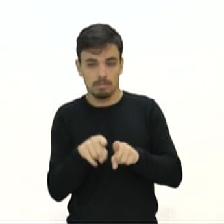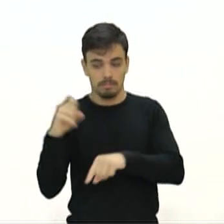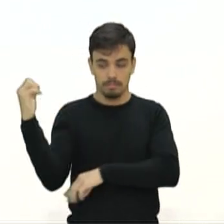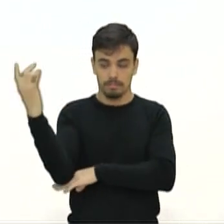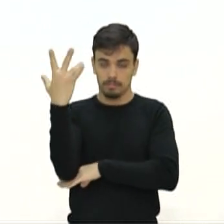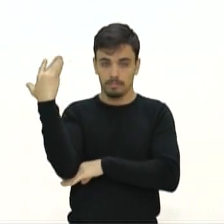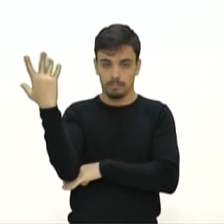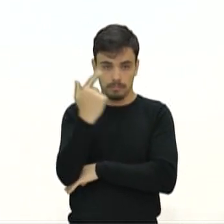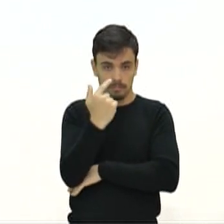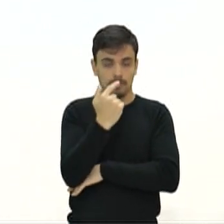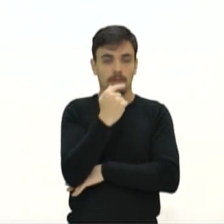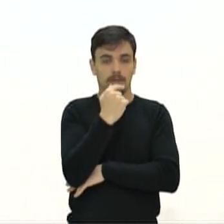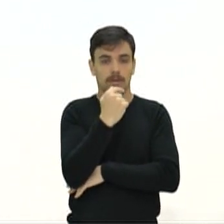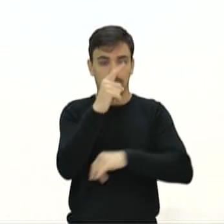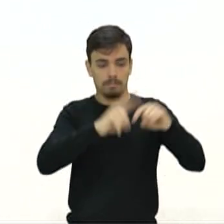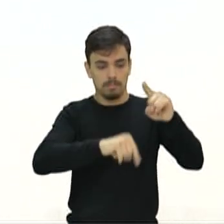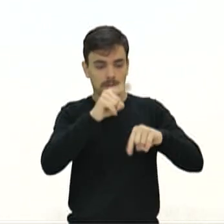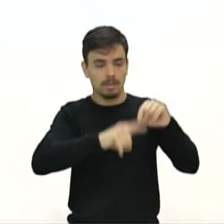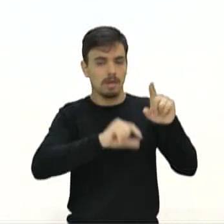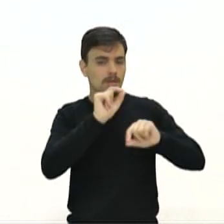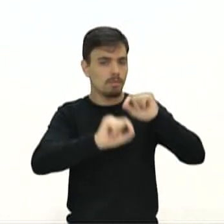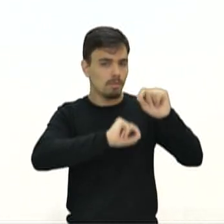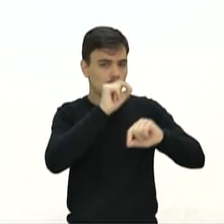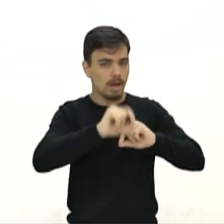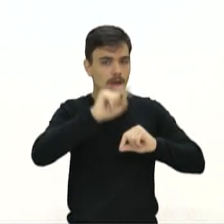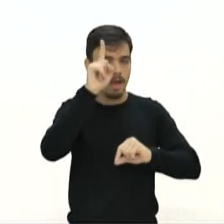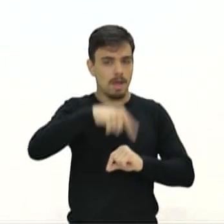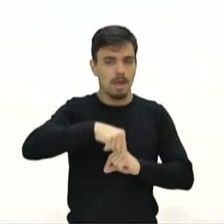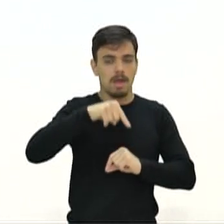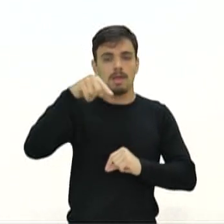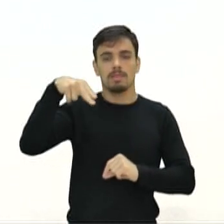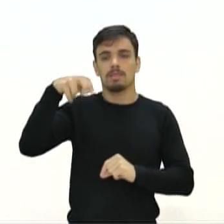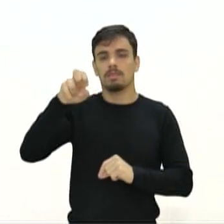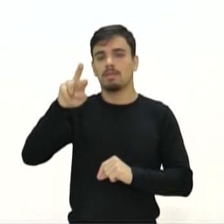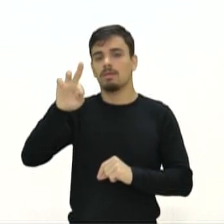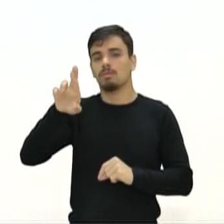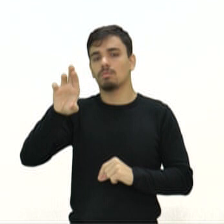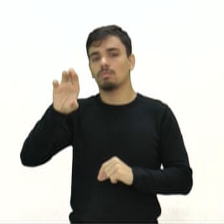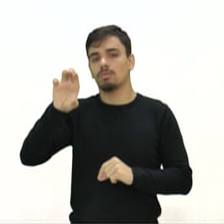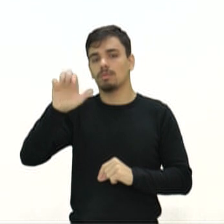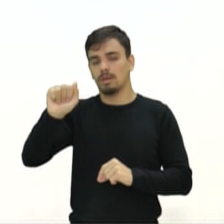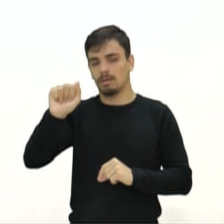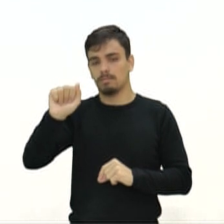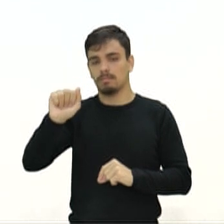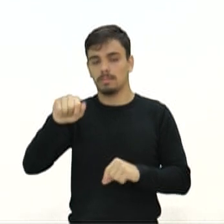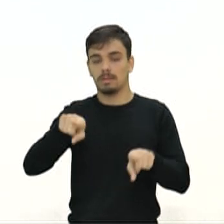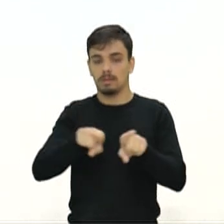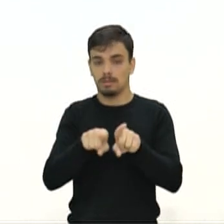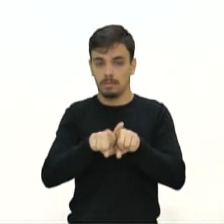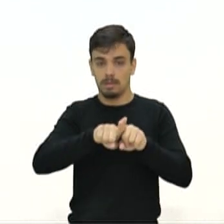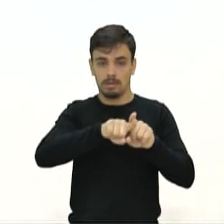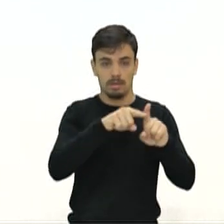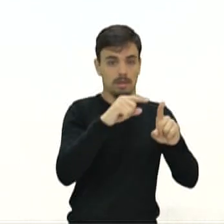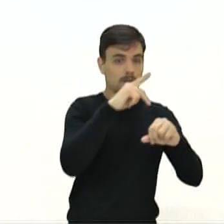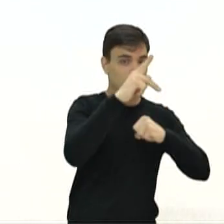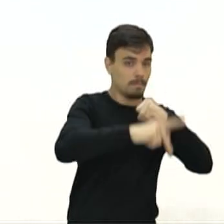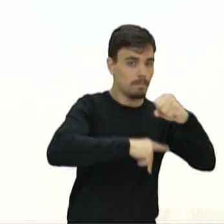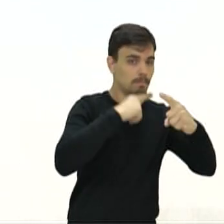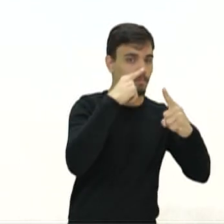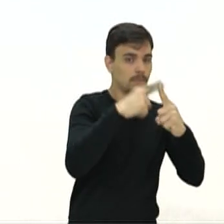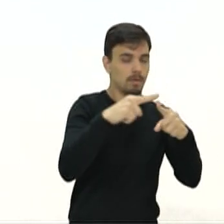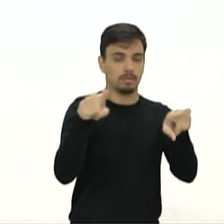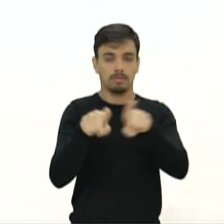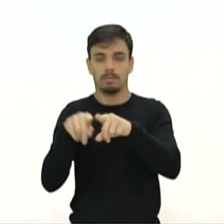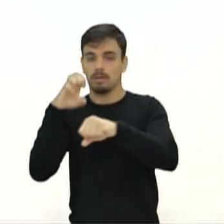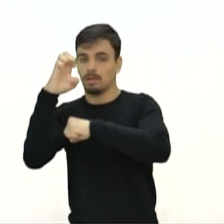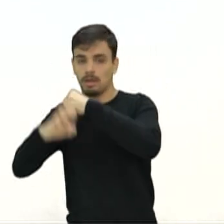natureza, a matéria é eletricamente neutra. Isso quer dizer que a quantidade de prótons é igual à quantidade de